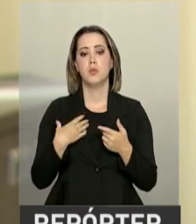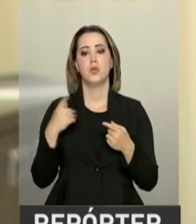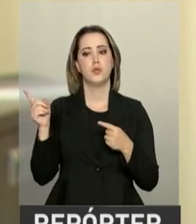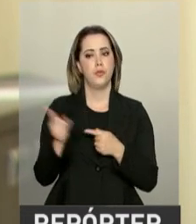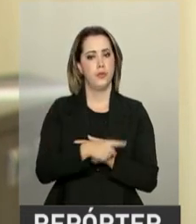o estabelecimento